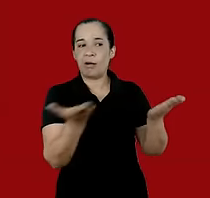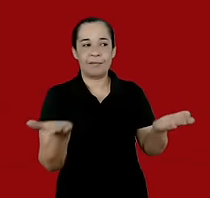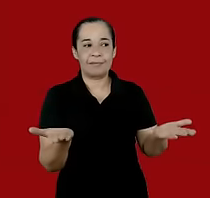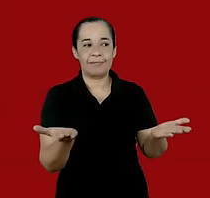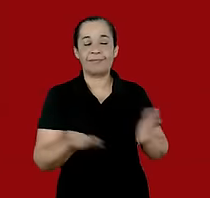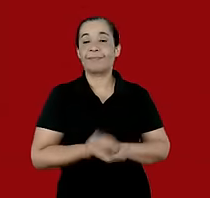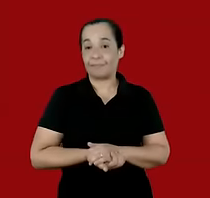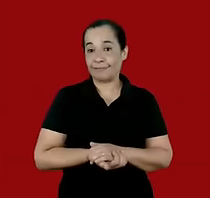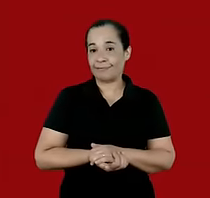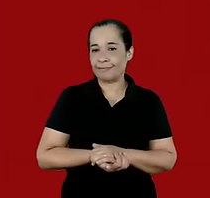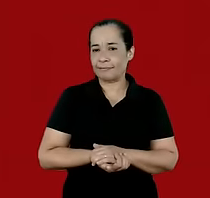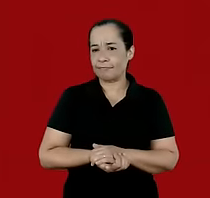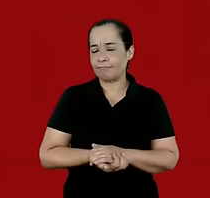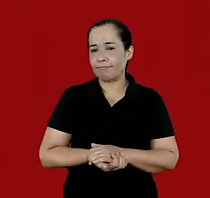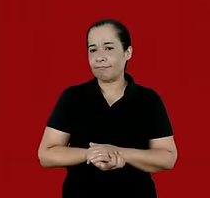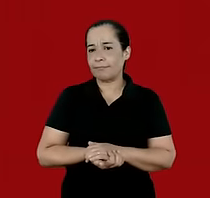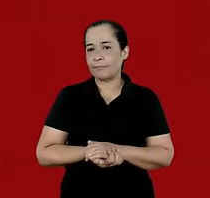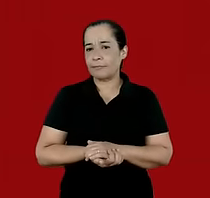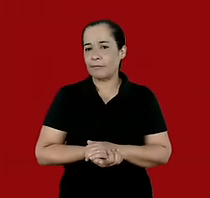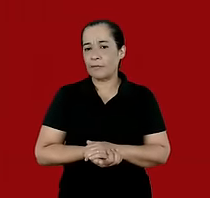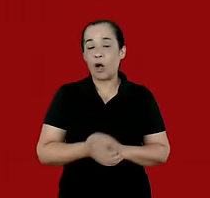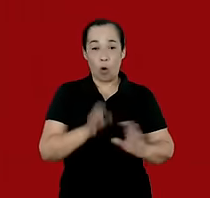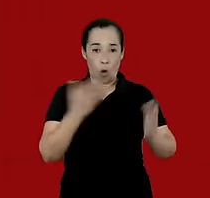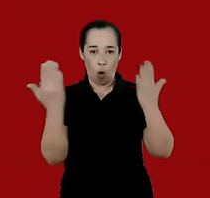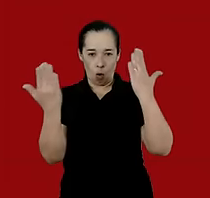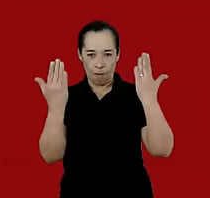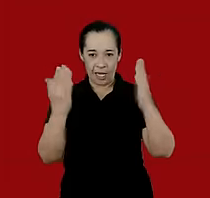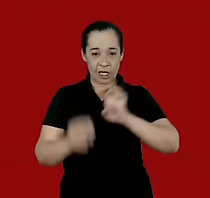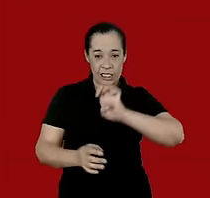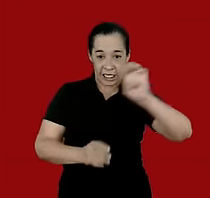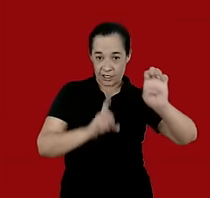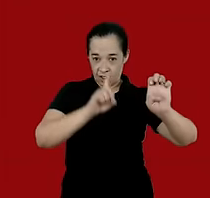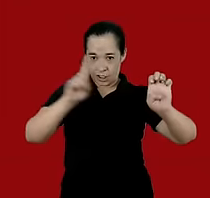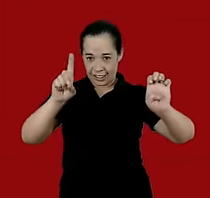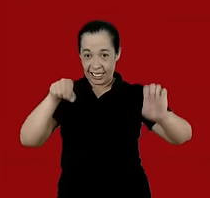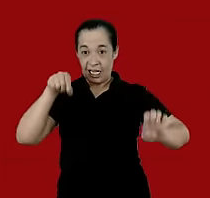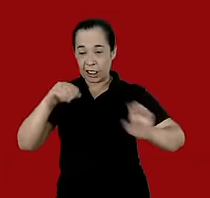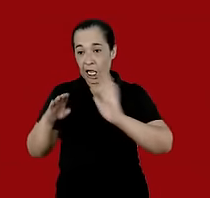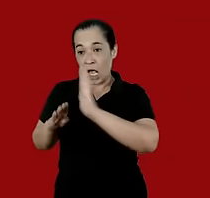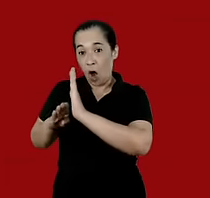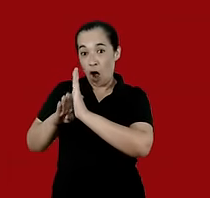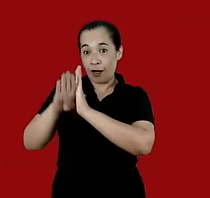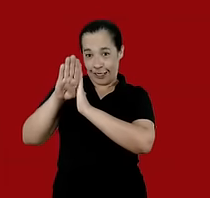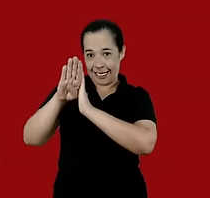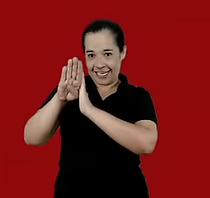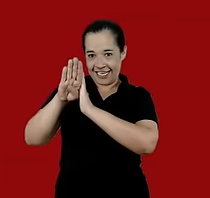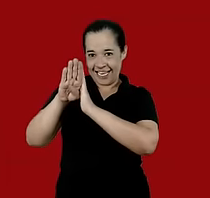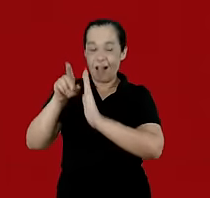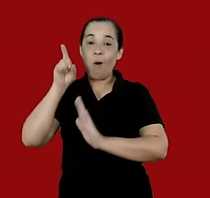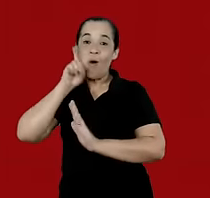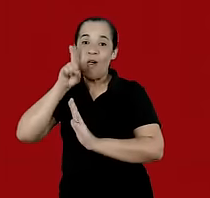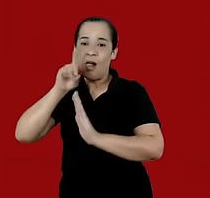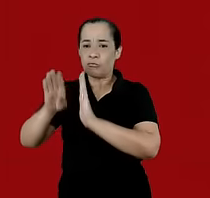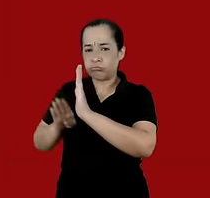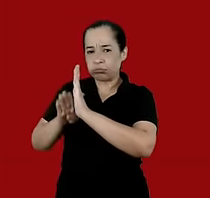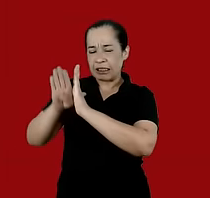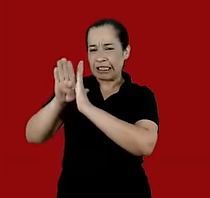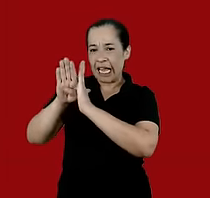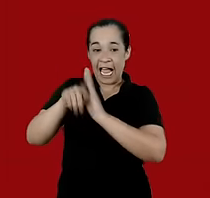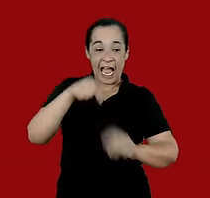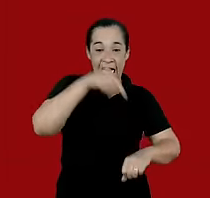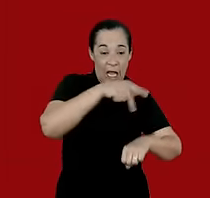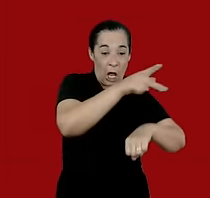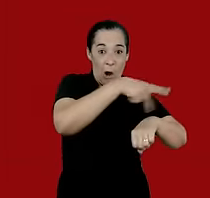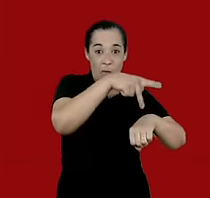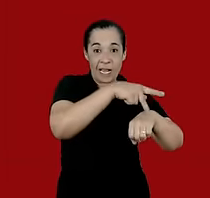da da esquerda que a gente teve um aumento Grande do Wild americano mas o Wild emergente Está mais ou menos eh inabalado da mesma forma